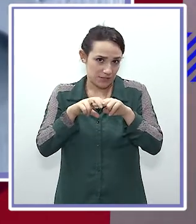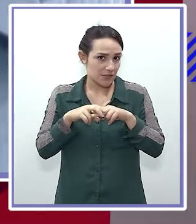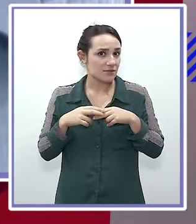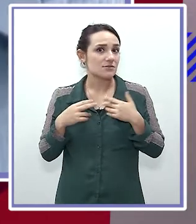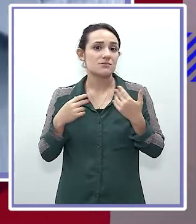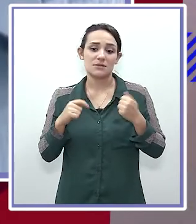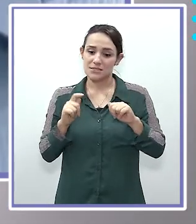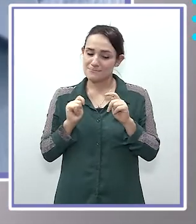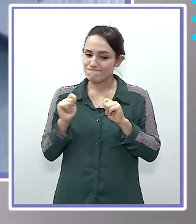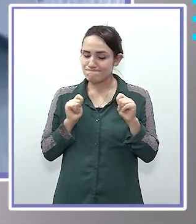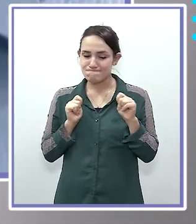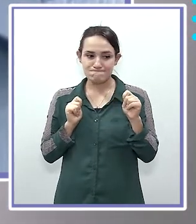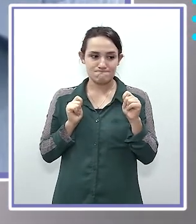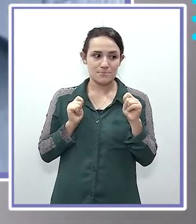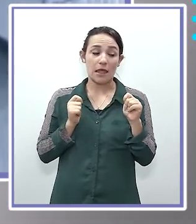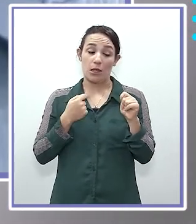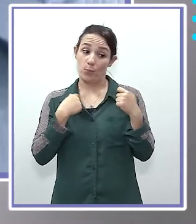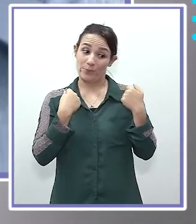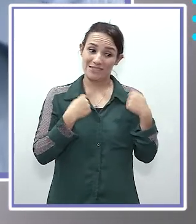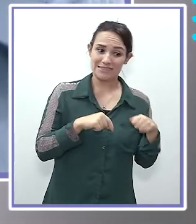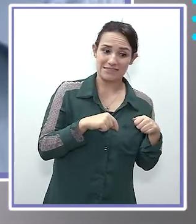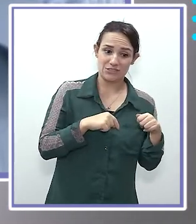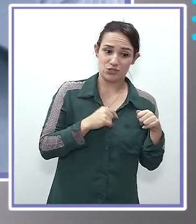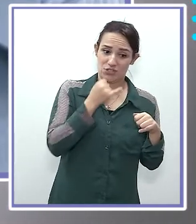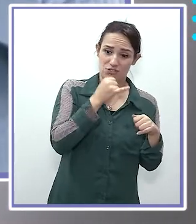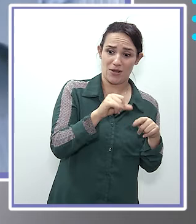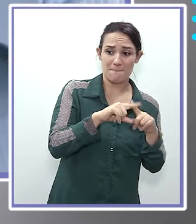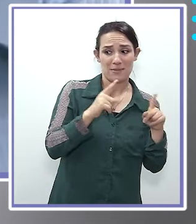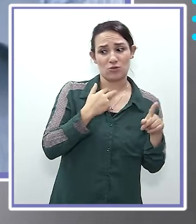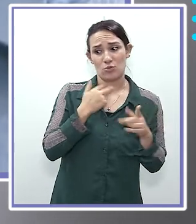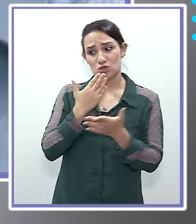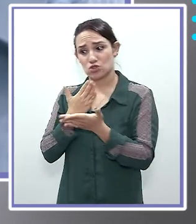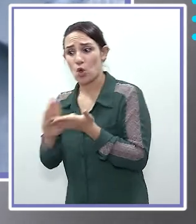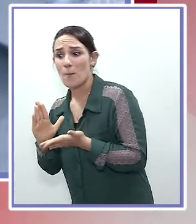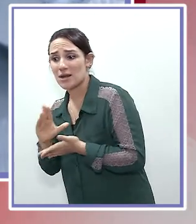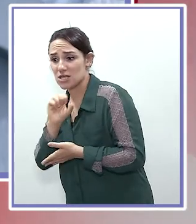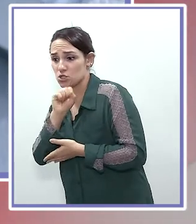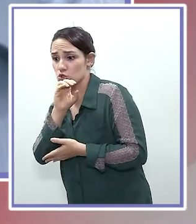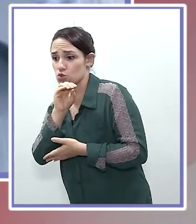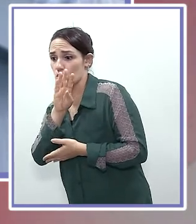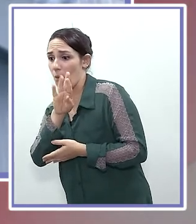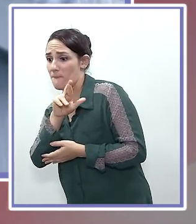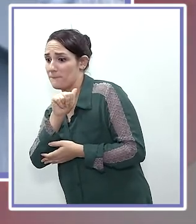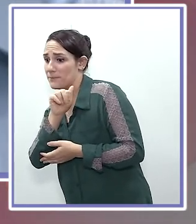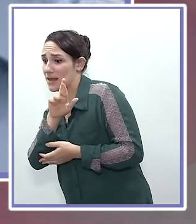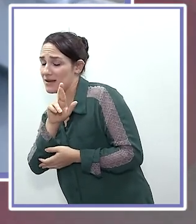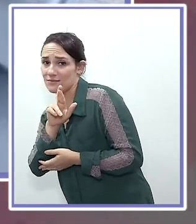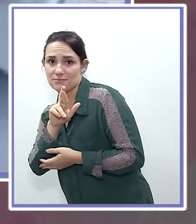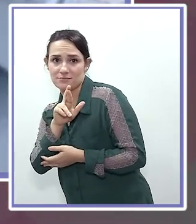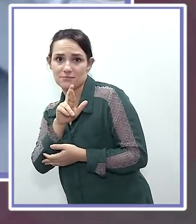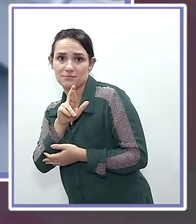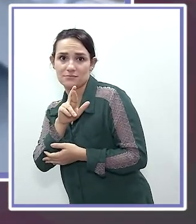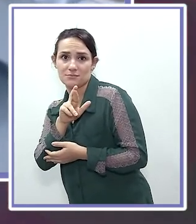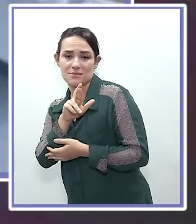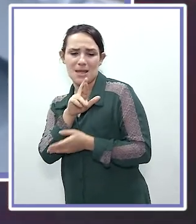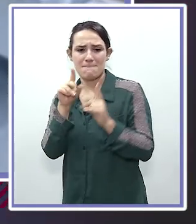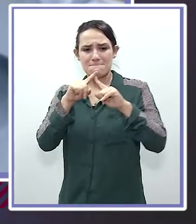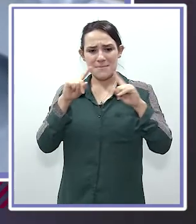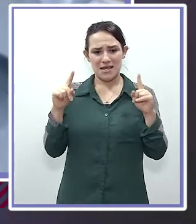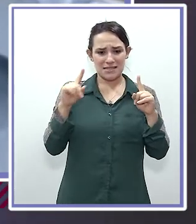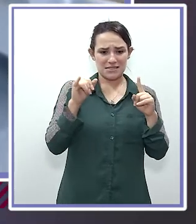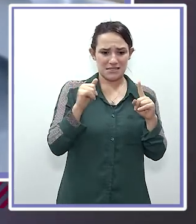essa questão é dinâmica e é síncrona. Se você ligar uma indústria, a usina começa a gerar